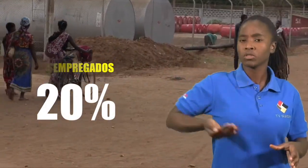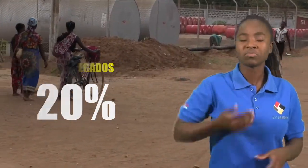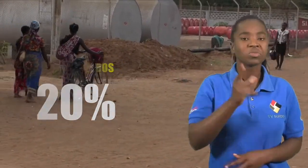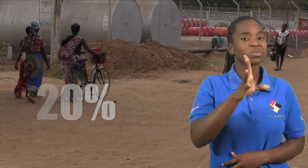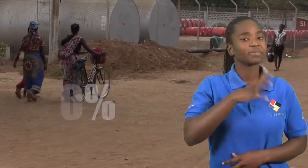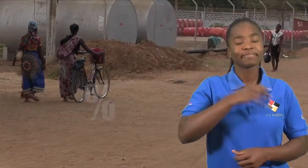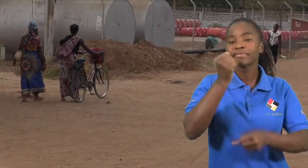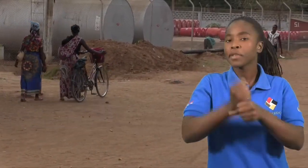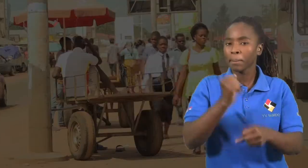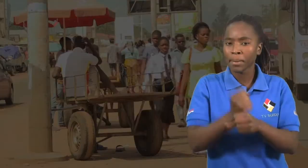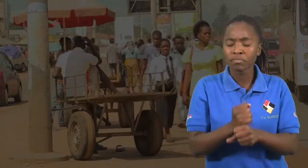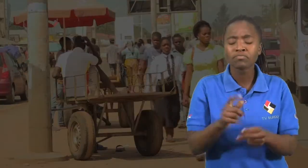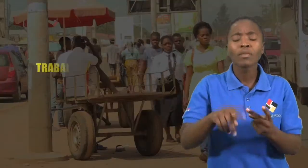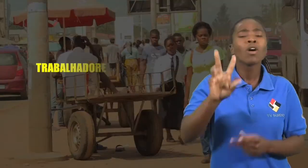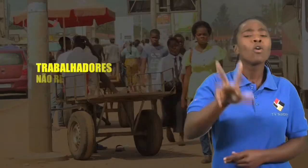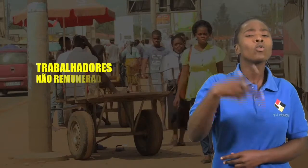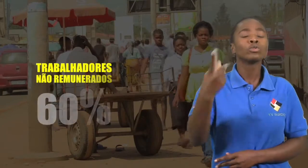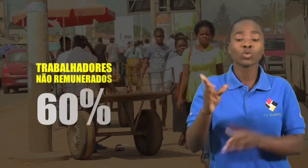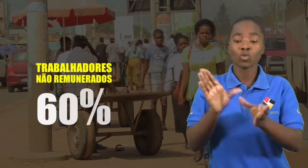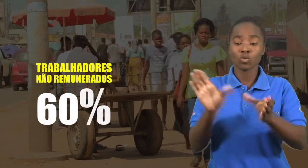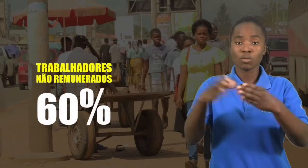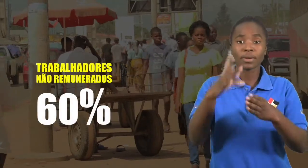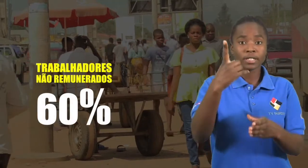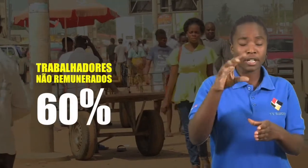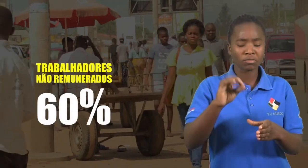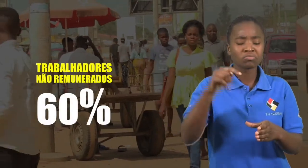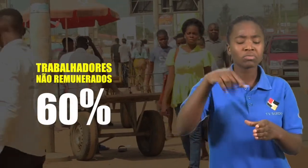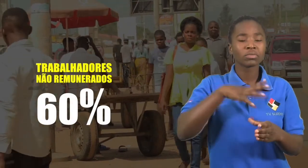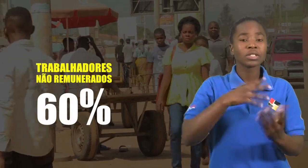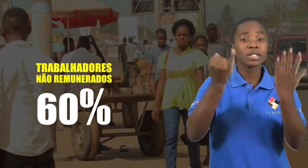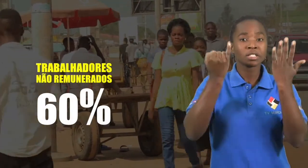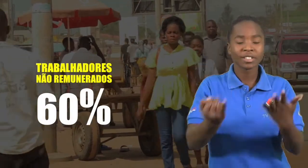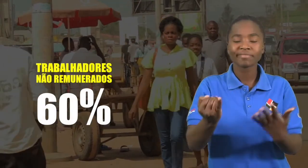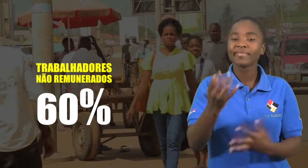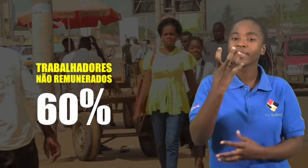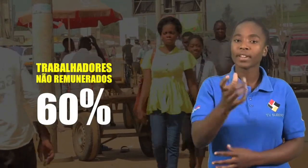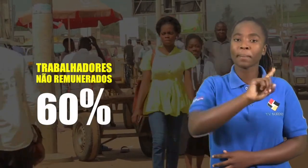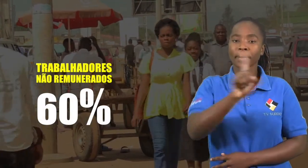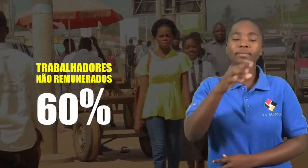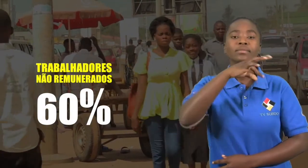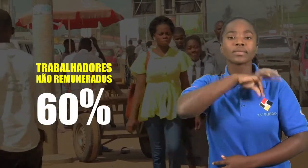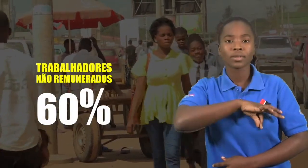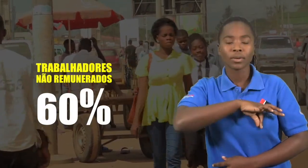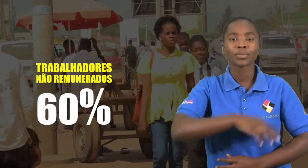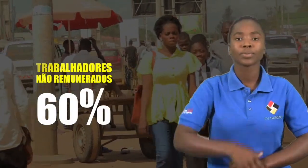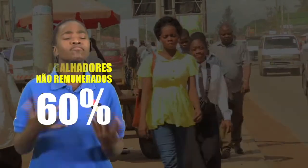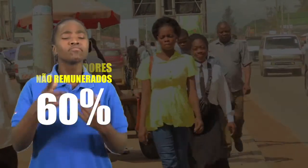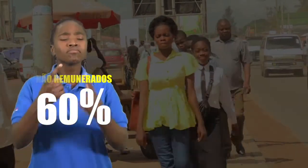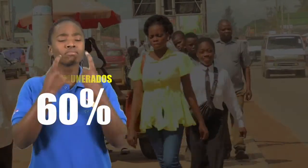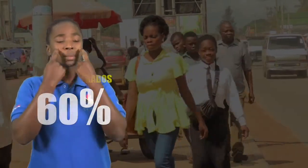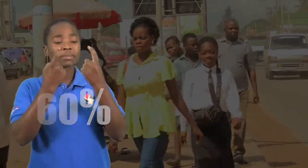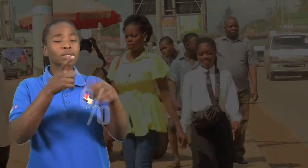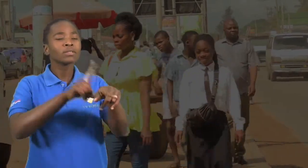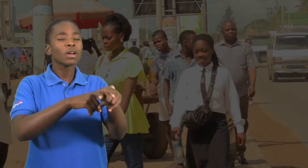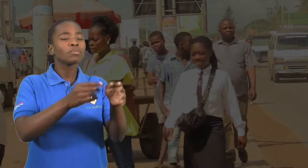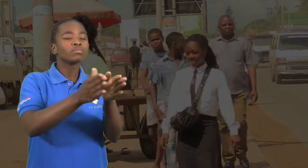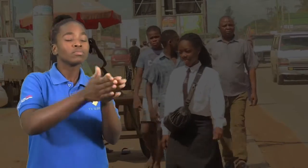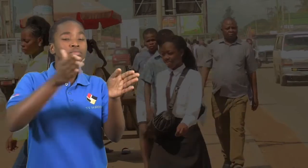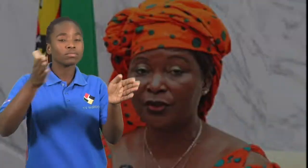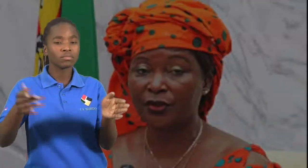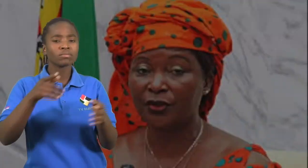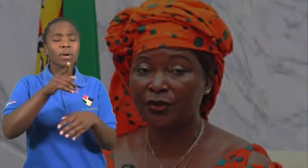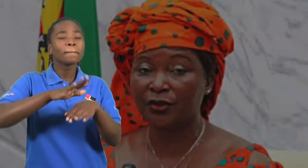jovens não têm emprego. 6 em cada 10 dos que têm não são remunerados. É visível,